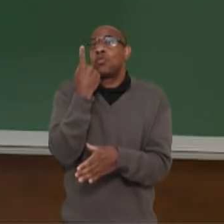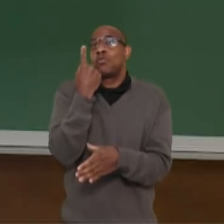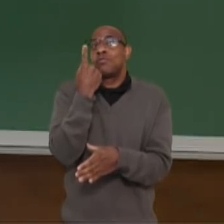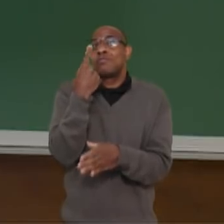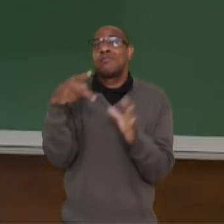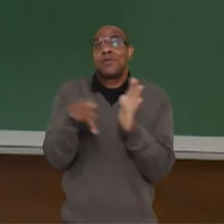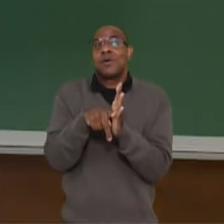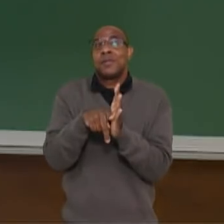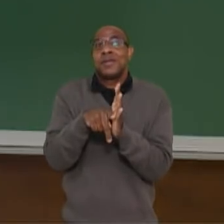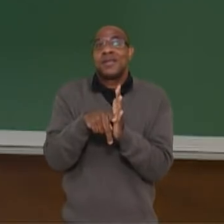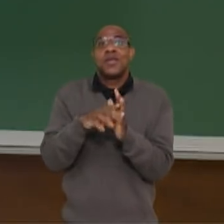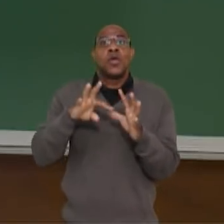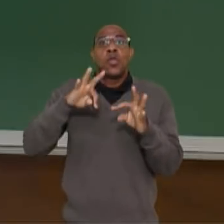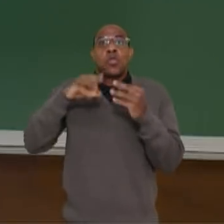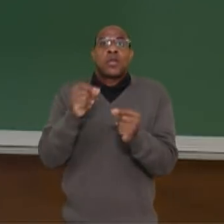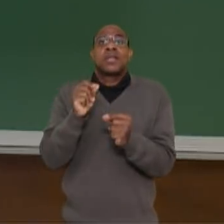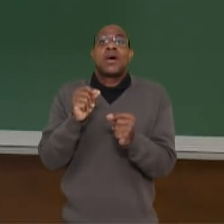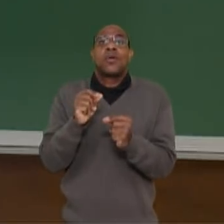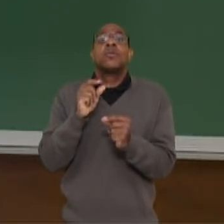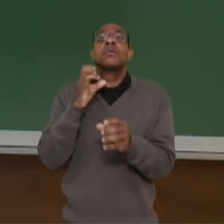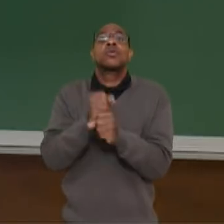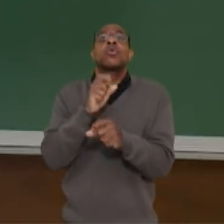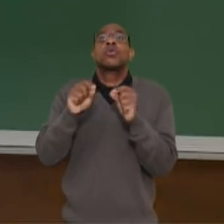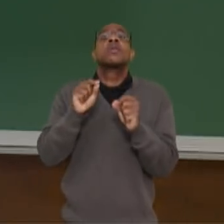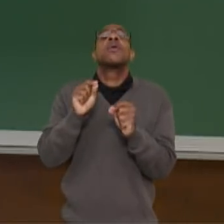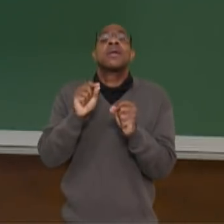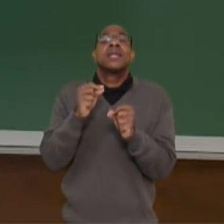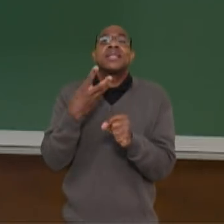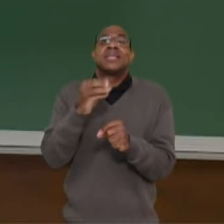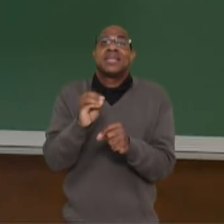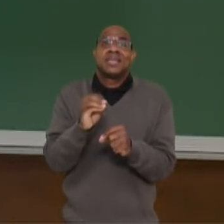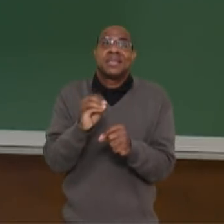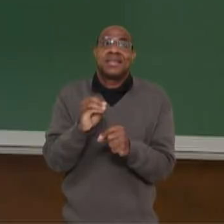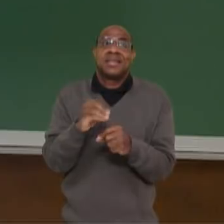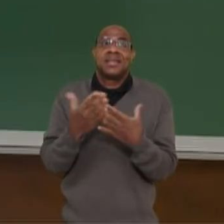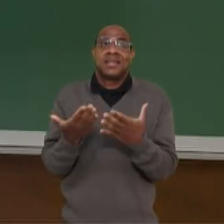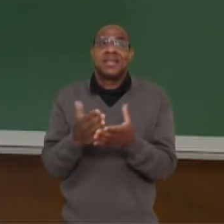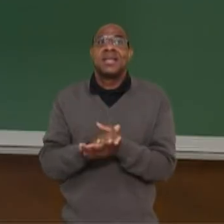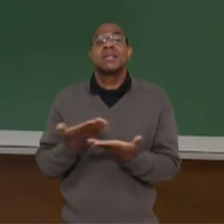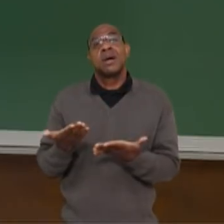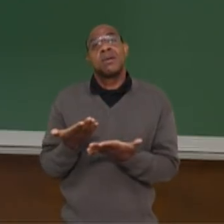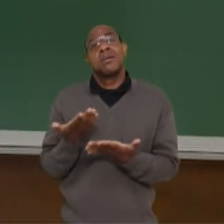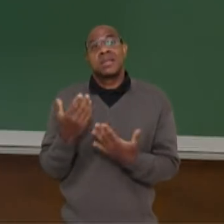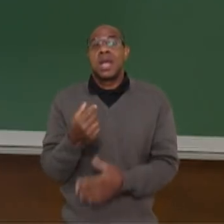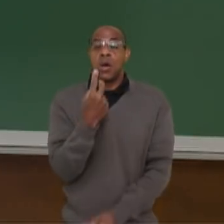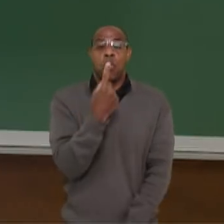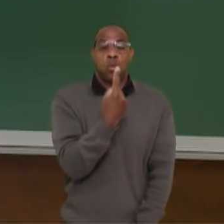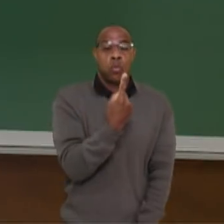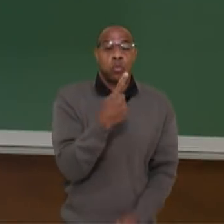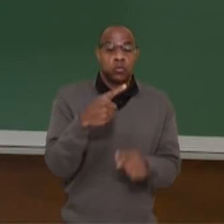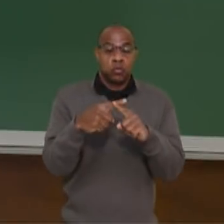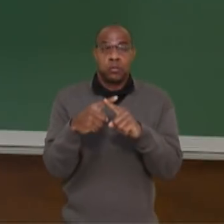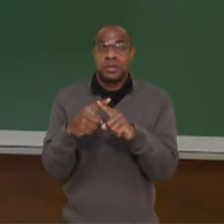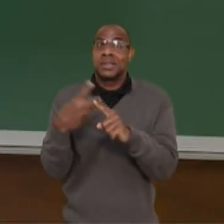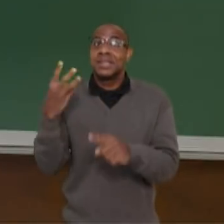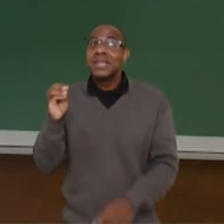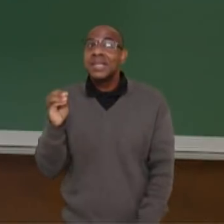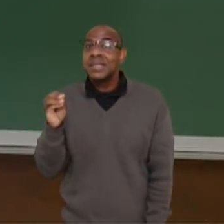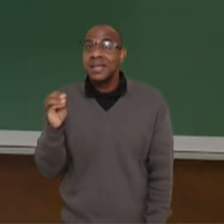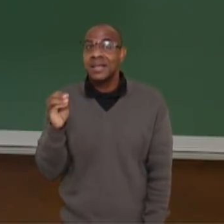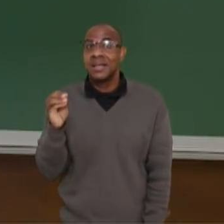de 30 alunos. Então, a probabilidade do Breno sair é o quê? 1 sobre 30. Vamos ver?